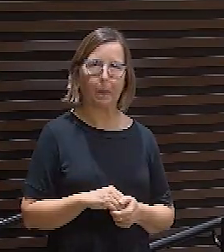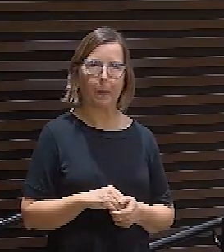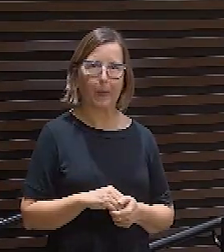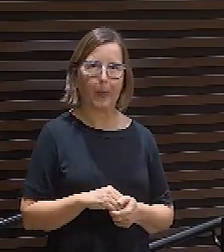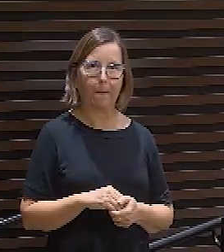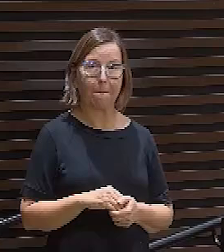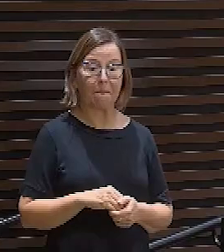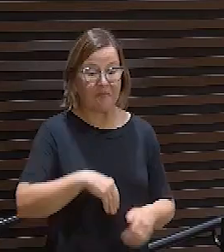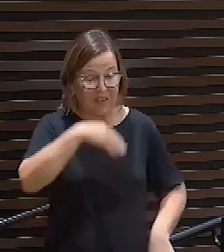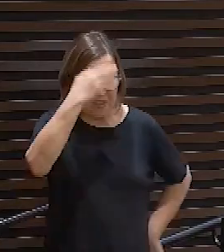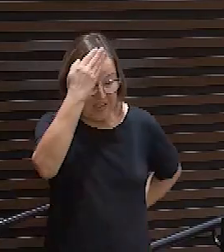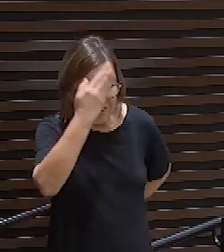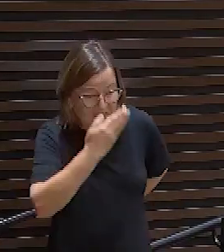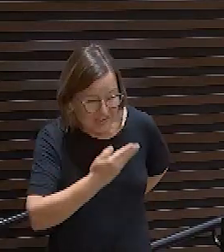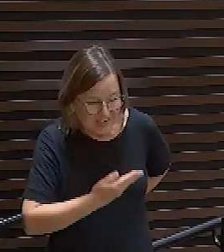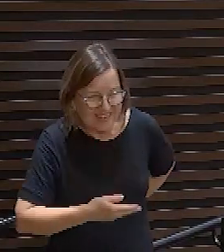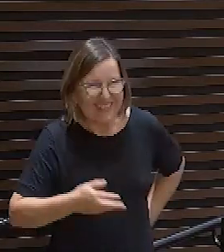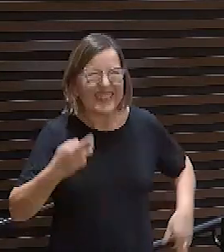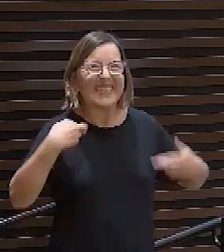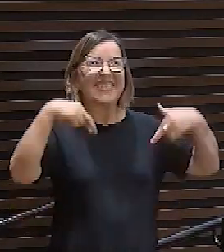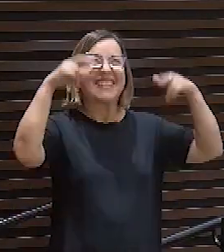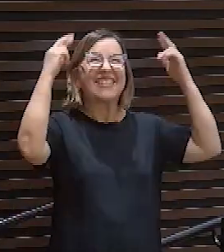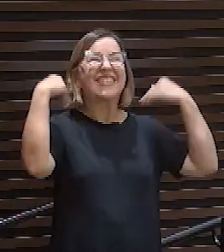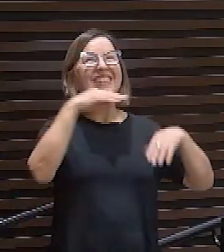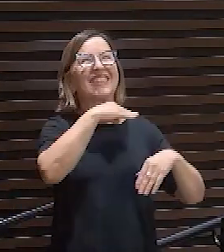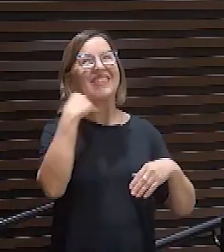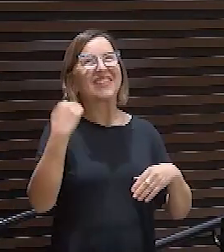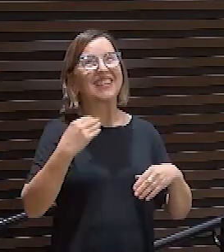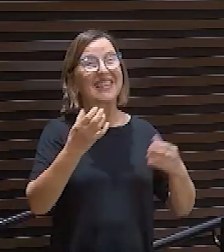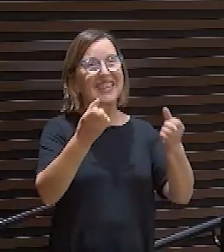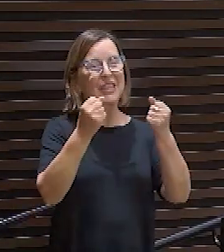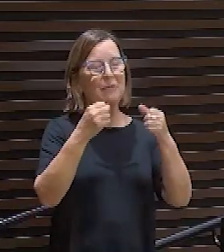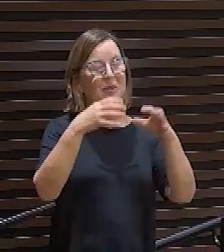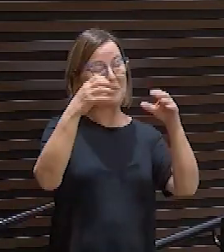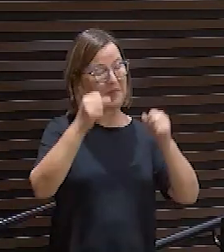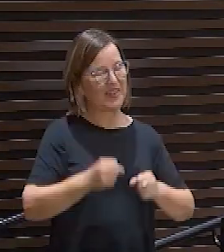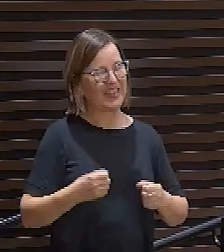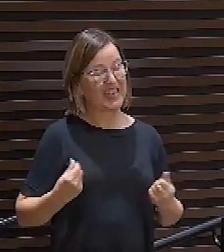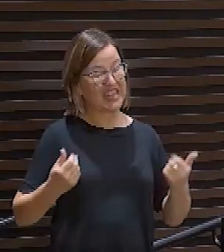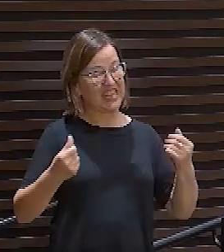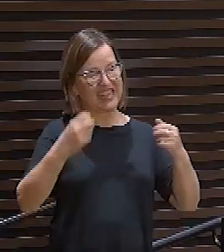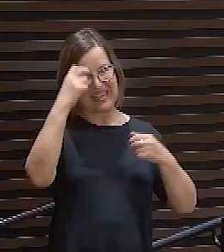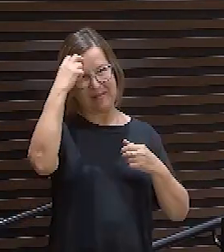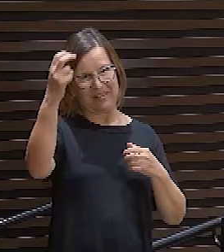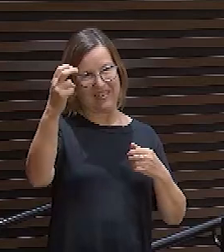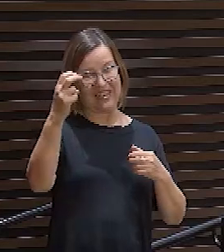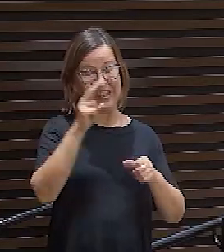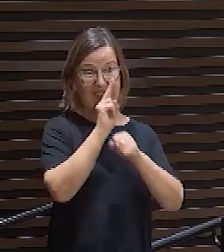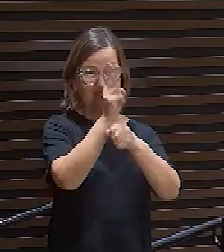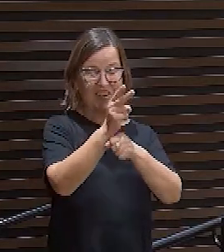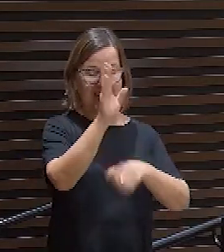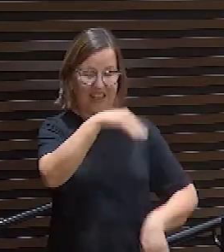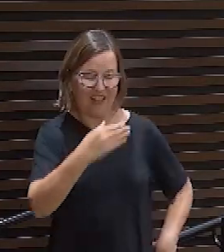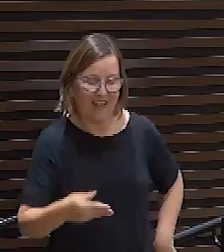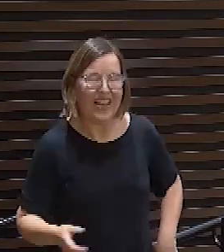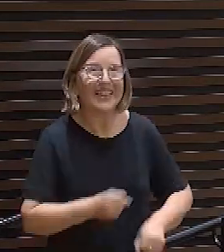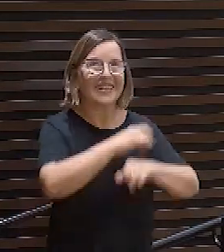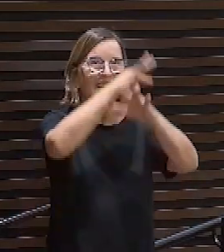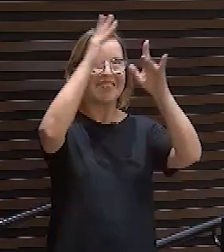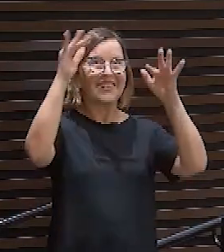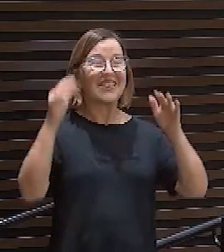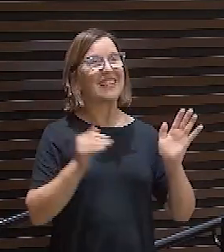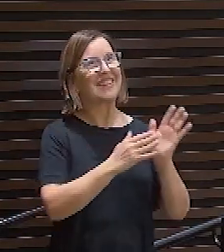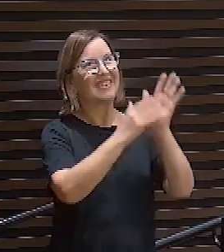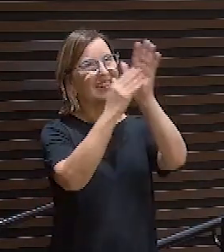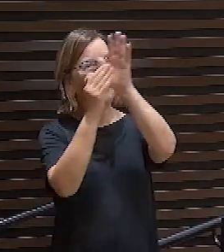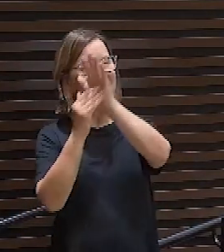Digno é o Cordeiro que foi morto de receber o poder, e riqueza, sabedoria, e força, e honra, e glória, e